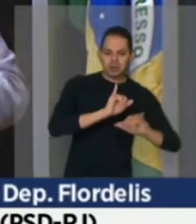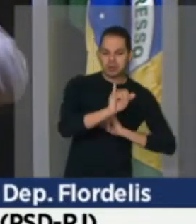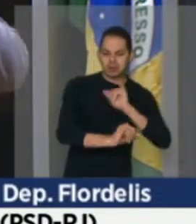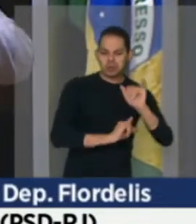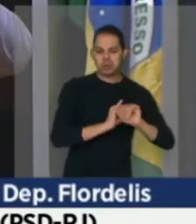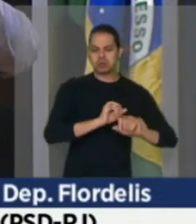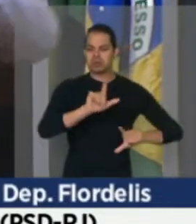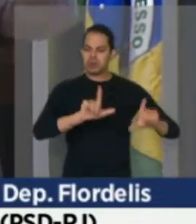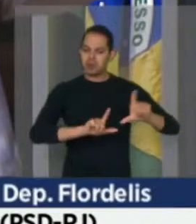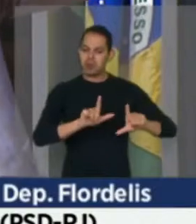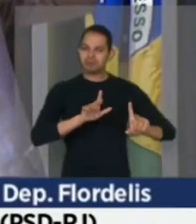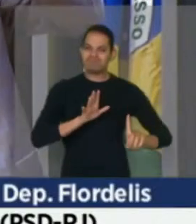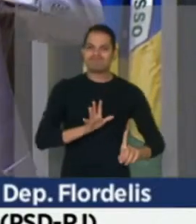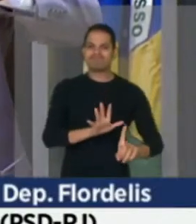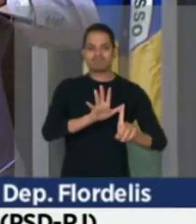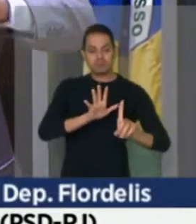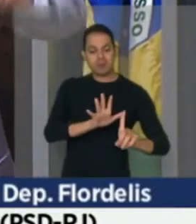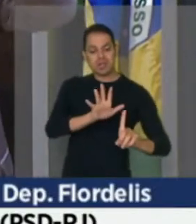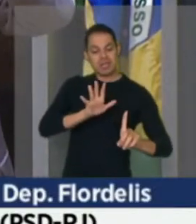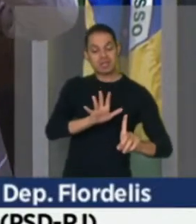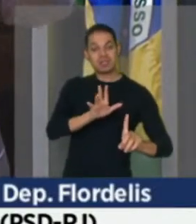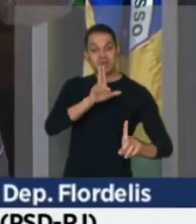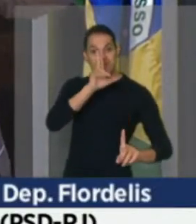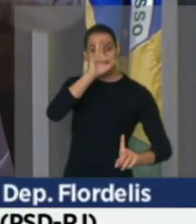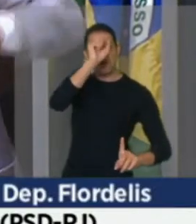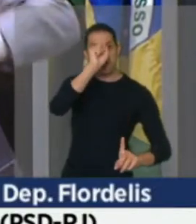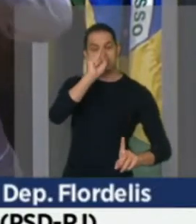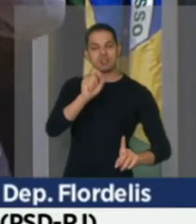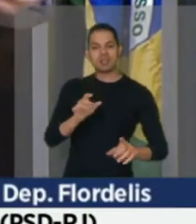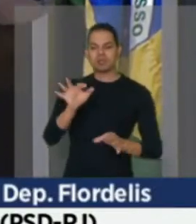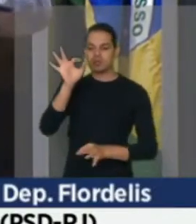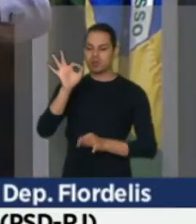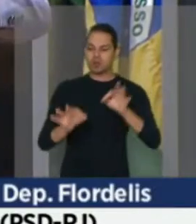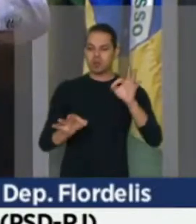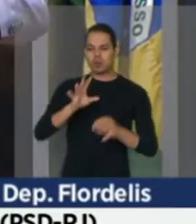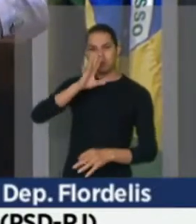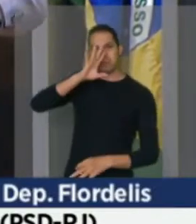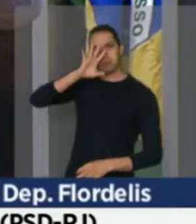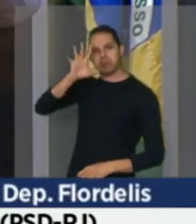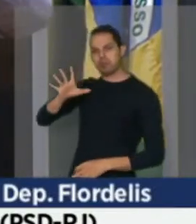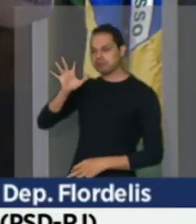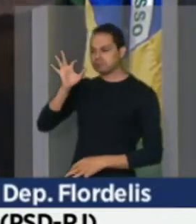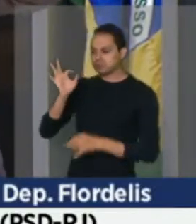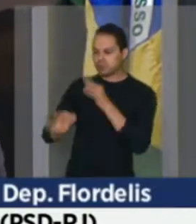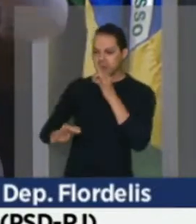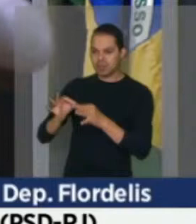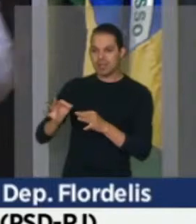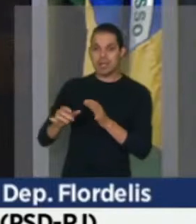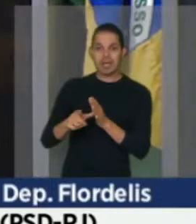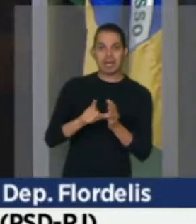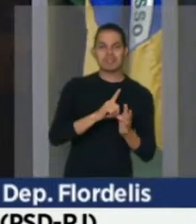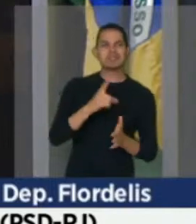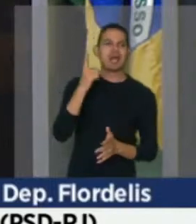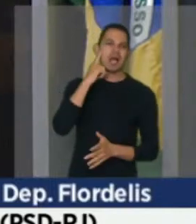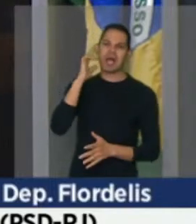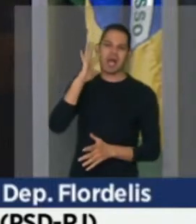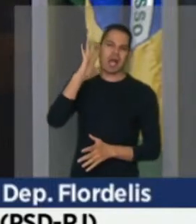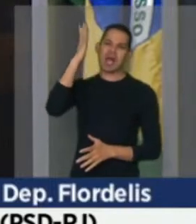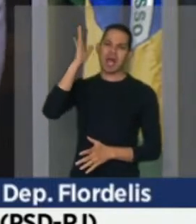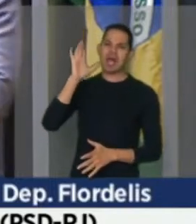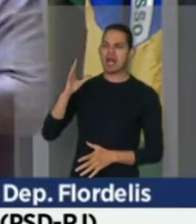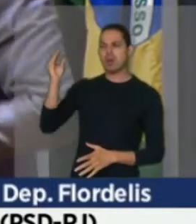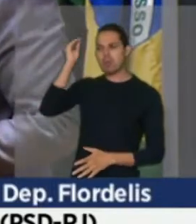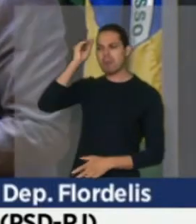faz pressão absurda para que os futuros jurados julguem já com preconcepções.